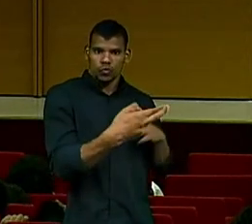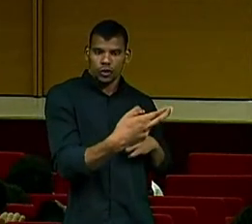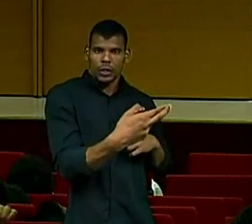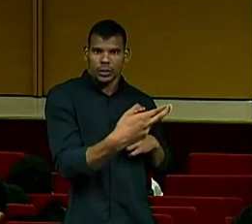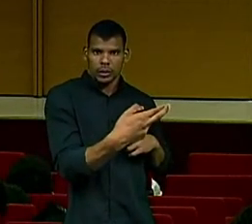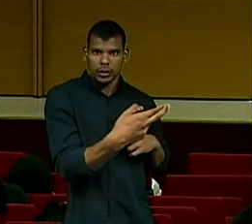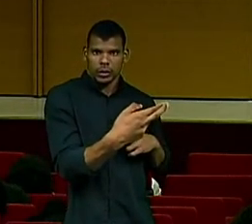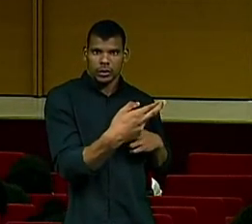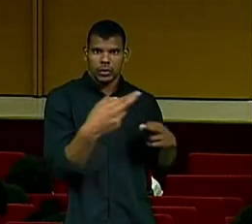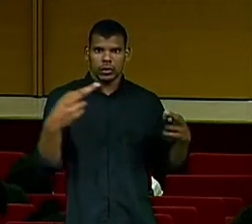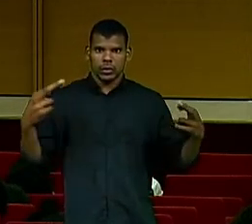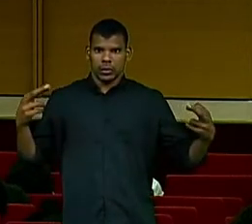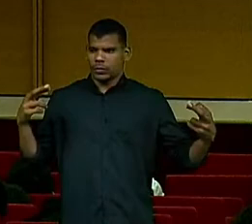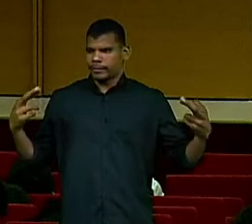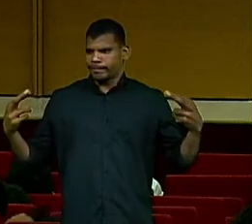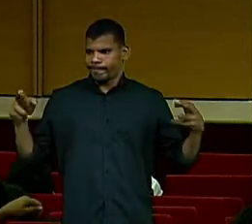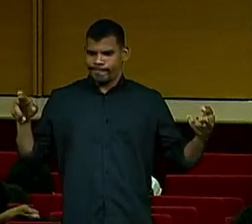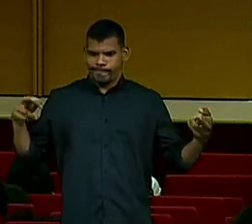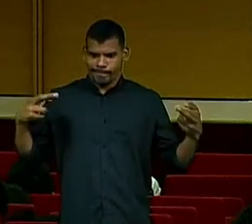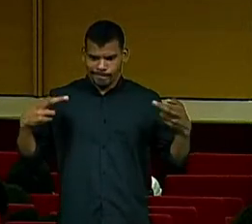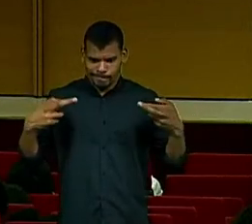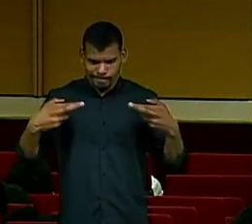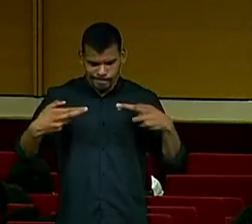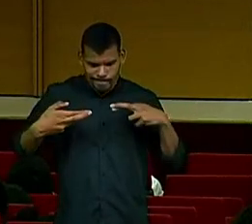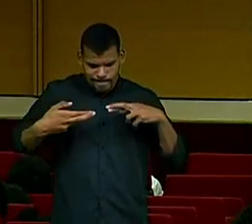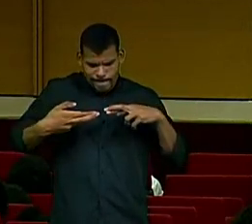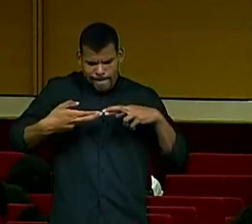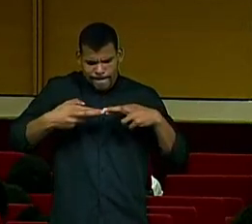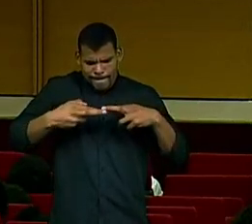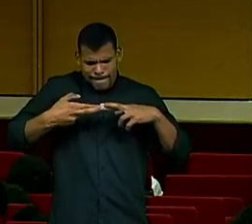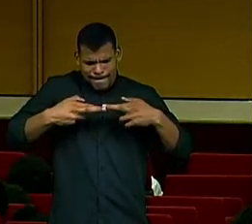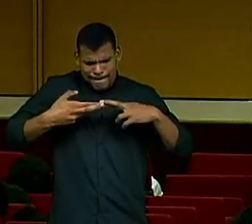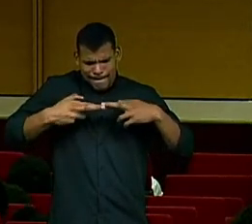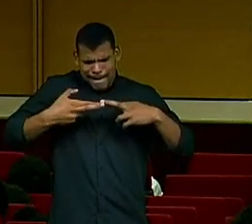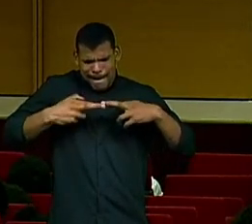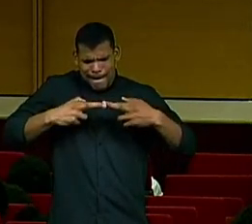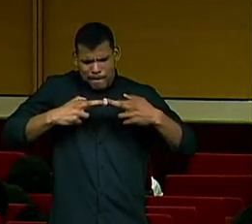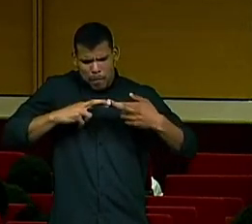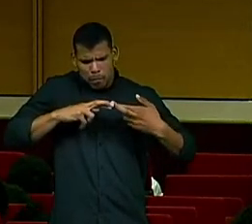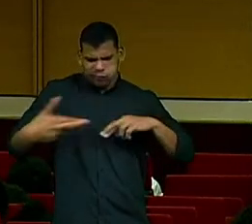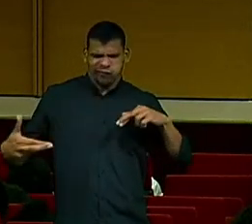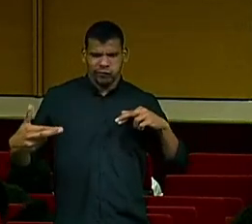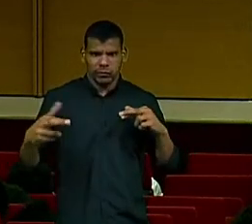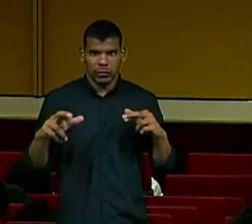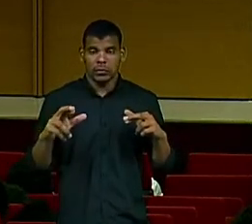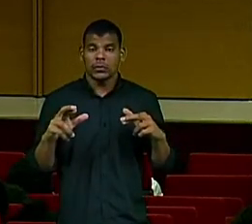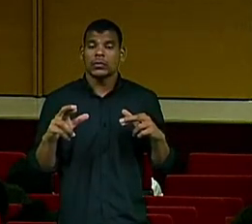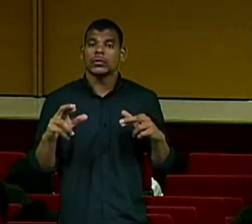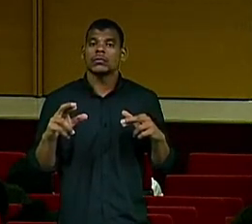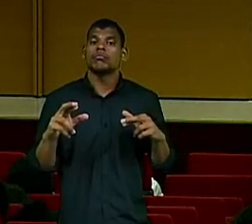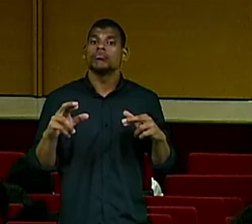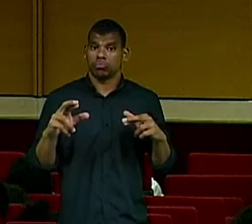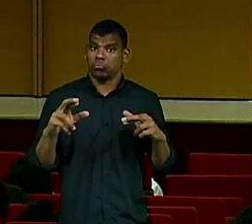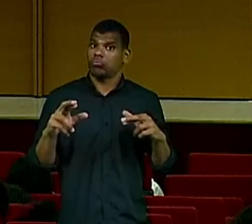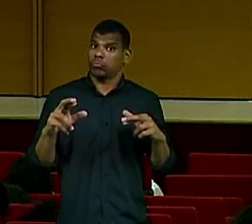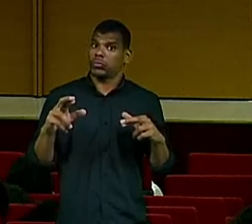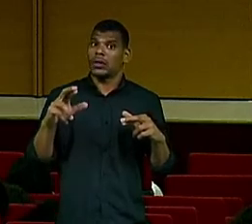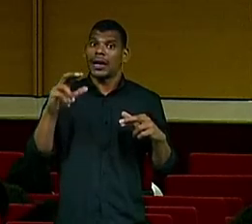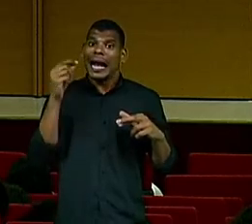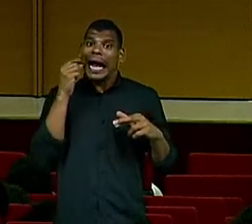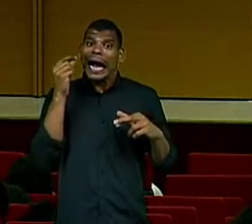Qual é a utilidade em criar um mestre Splinter do Tartaruga Ninja para que criar um super